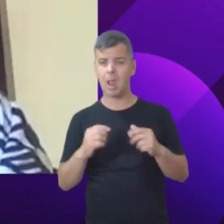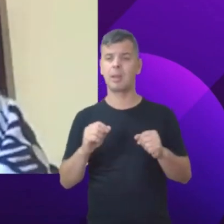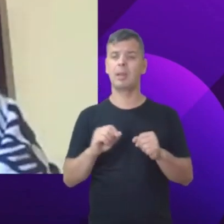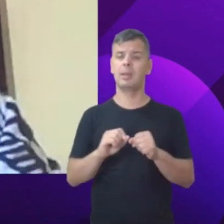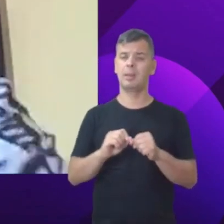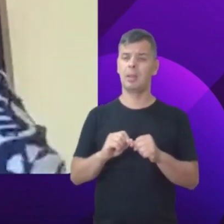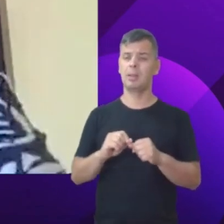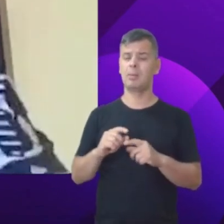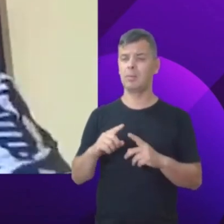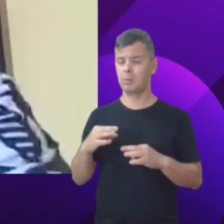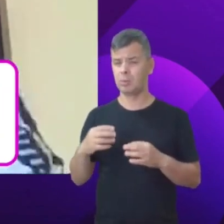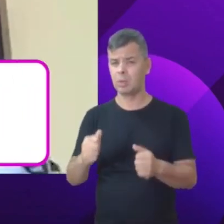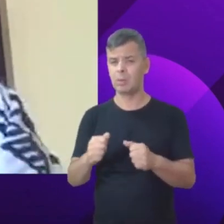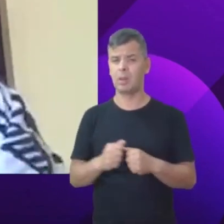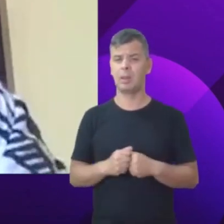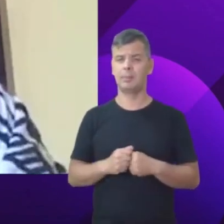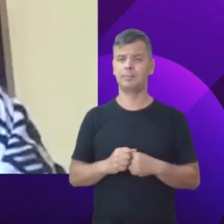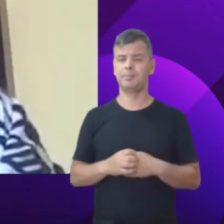de Lésbicas e Bissexuais, nós temos